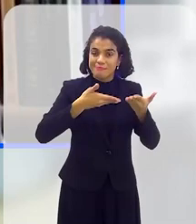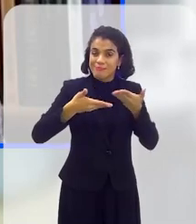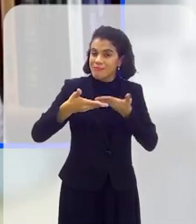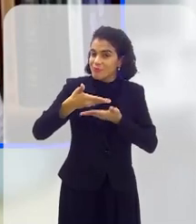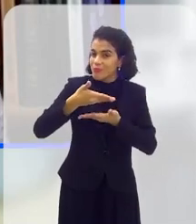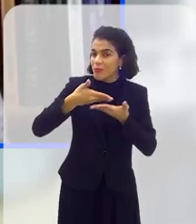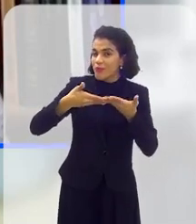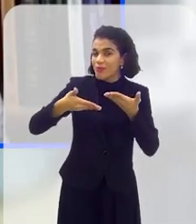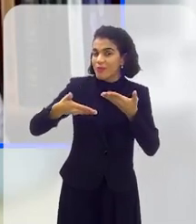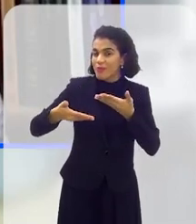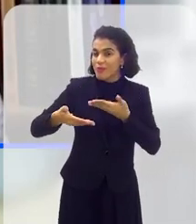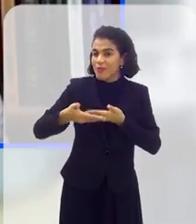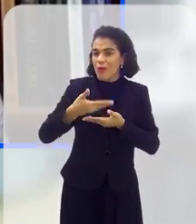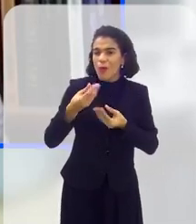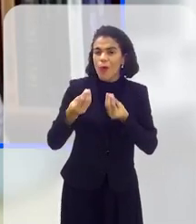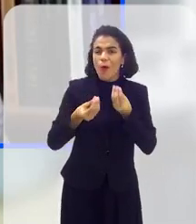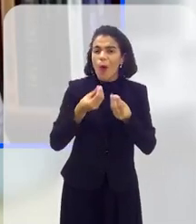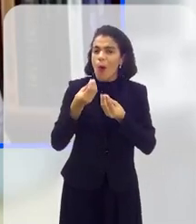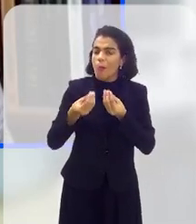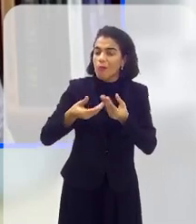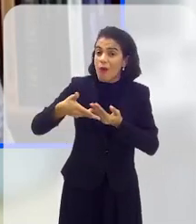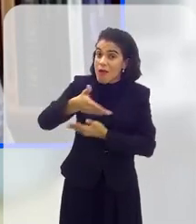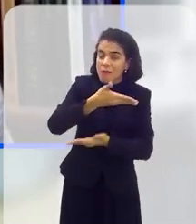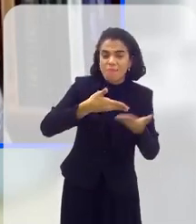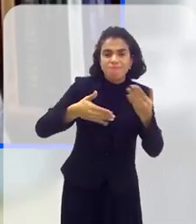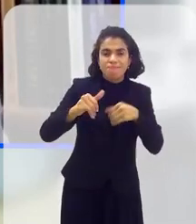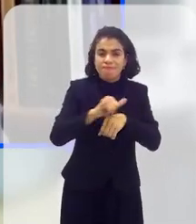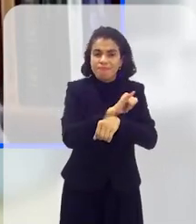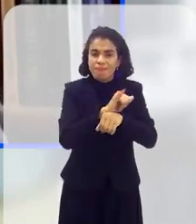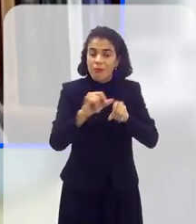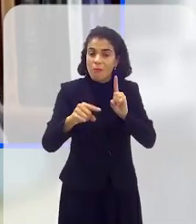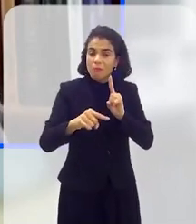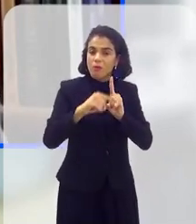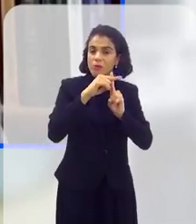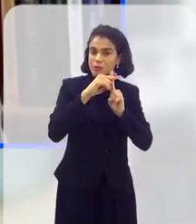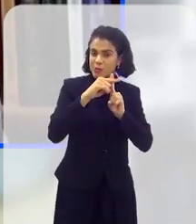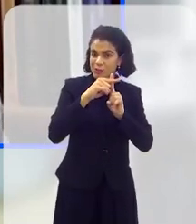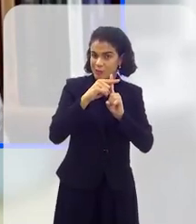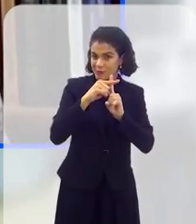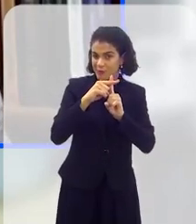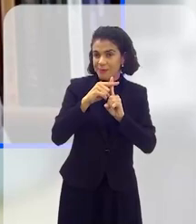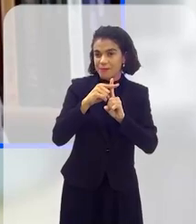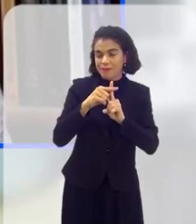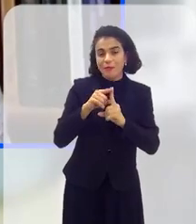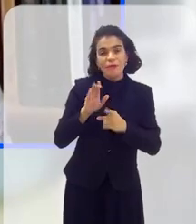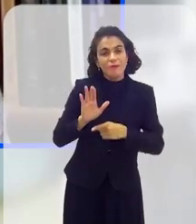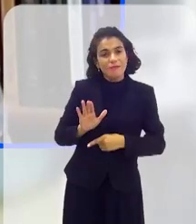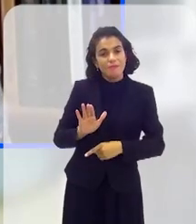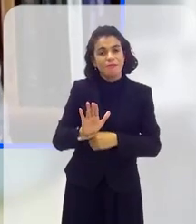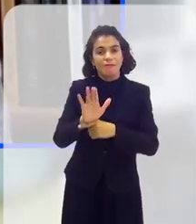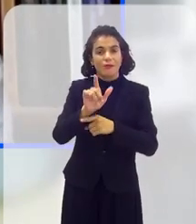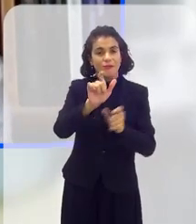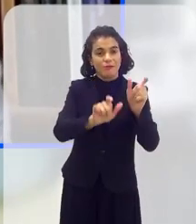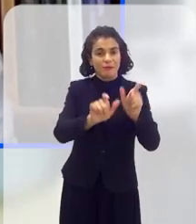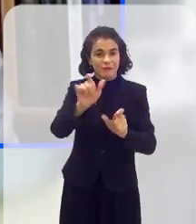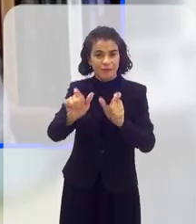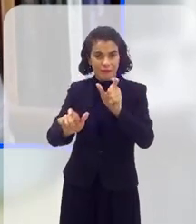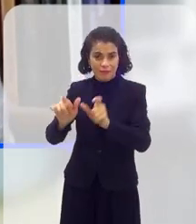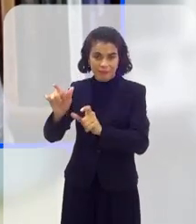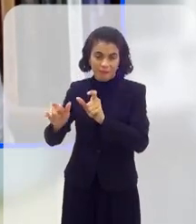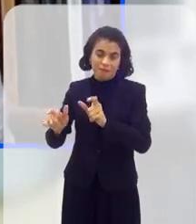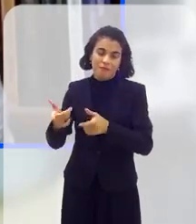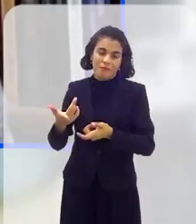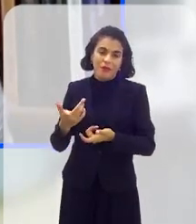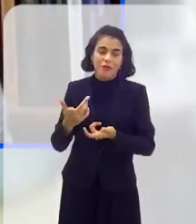uma maneira muito, como é que eu vou dizer, muito positiva, uma maneira muito proativa para ajudar